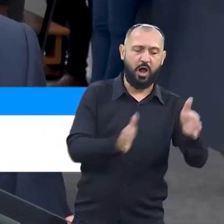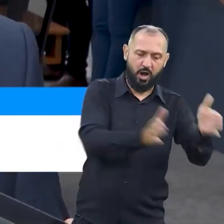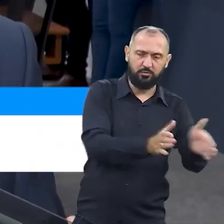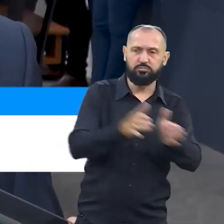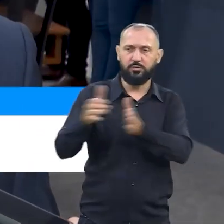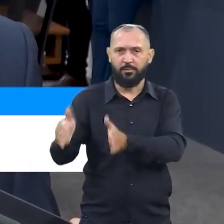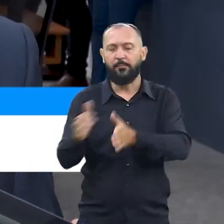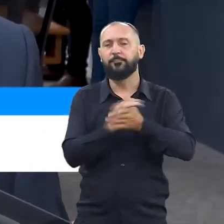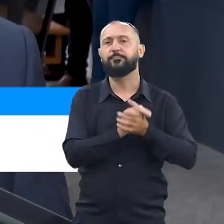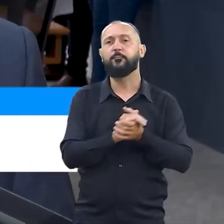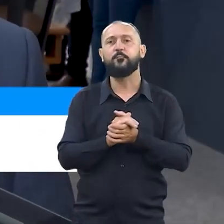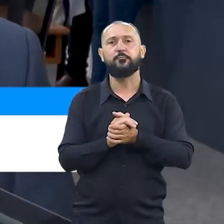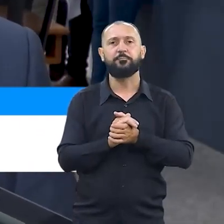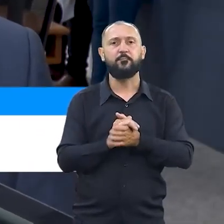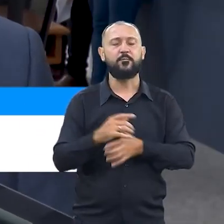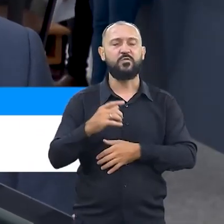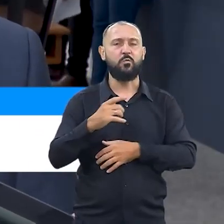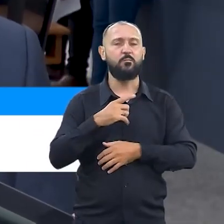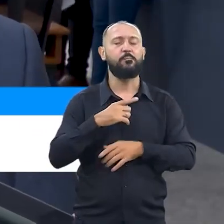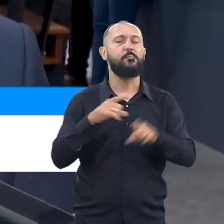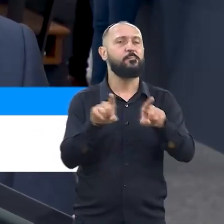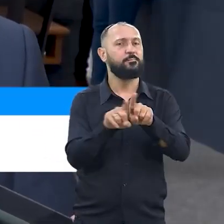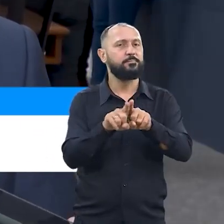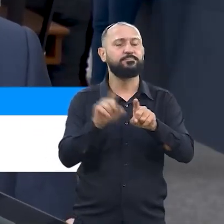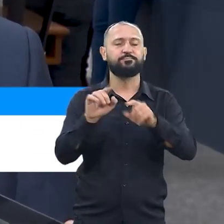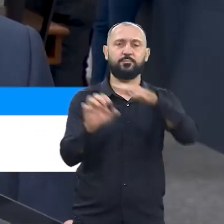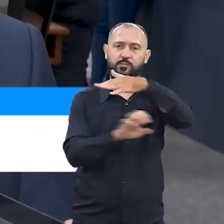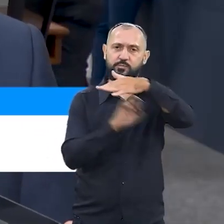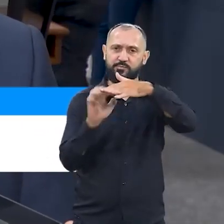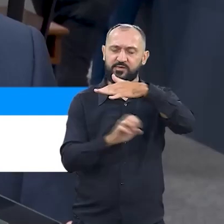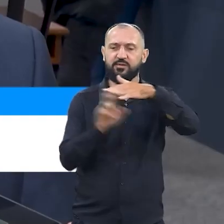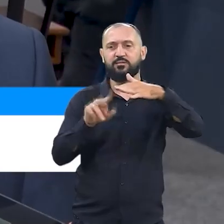diferenciação em relação ao período anterior. E